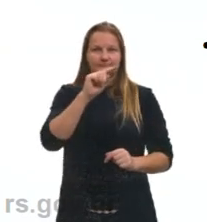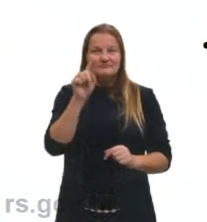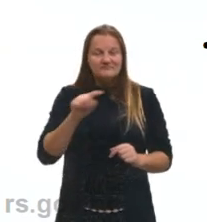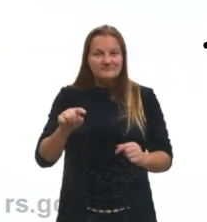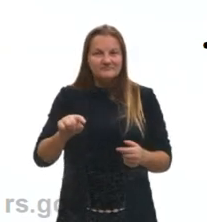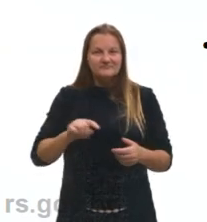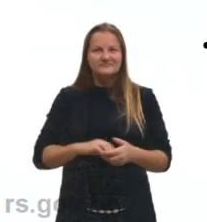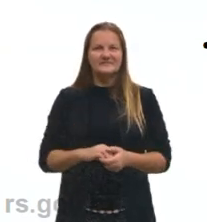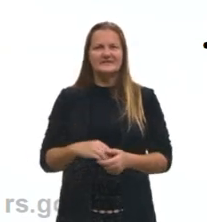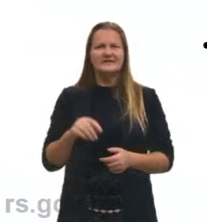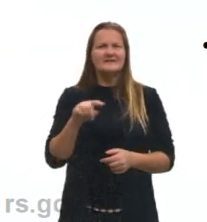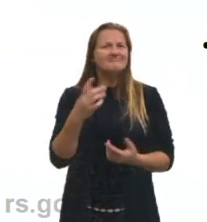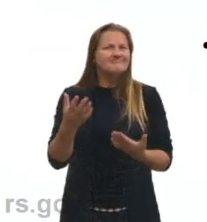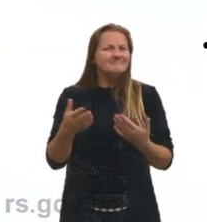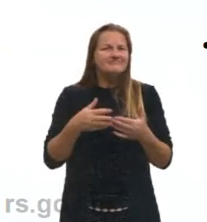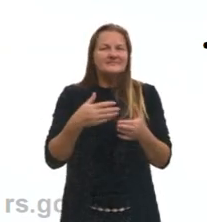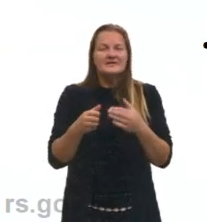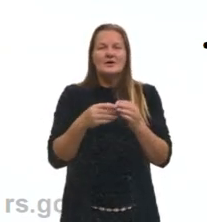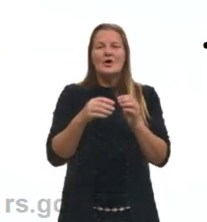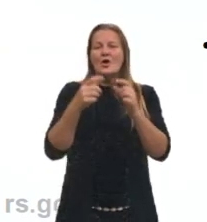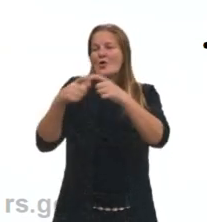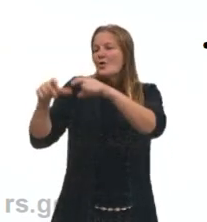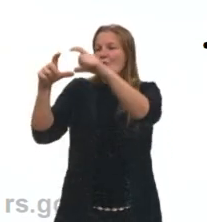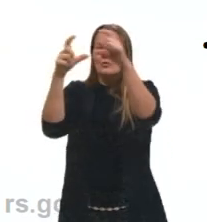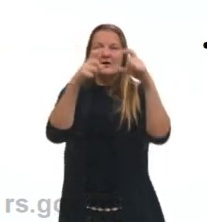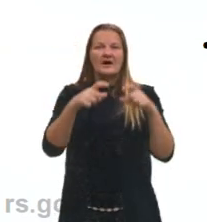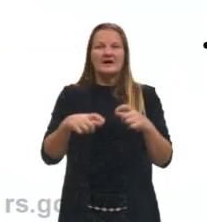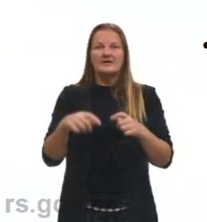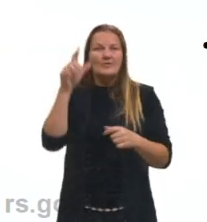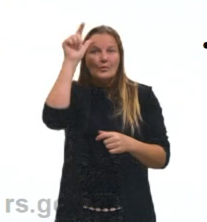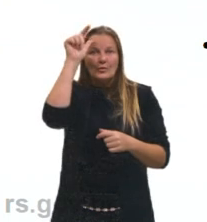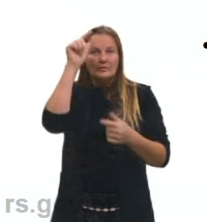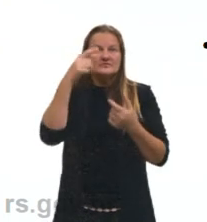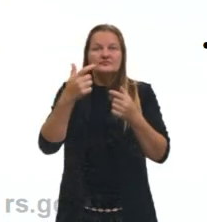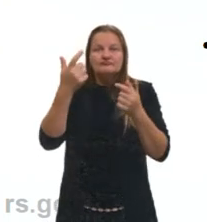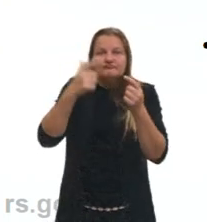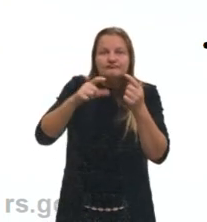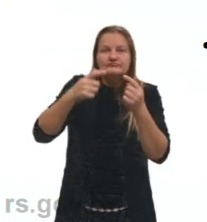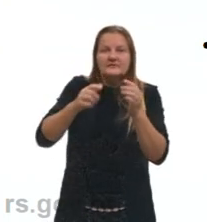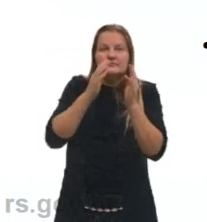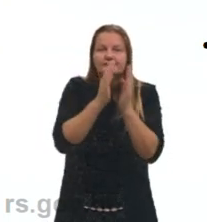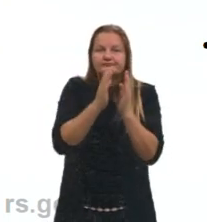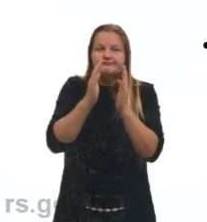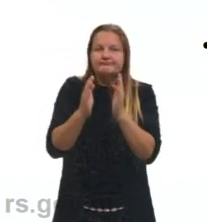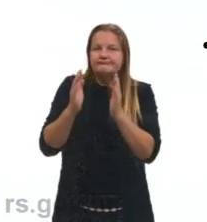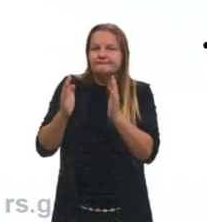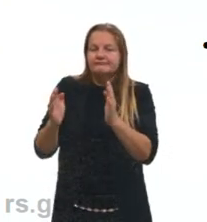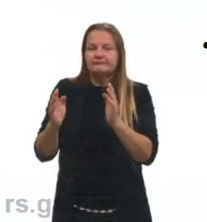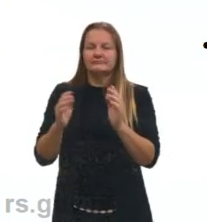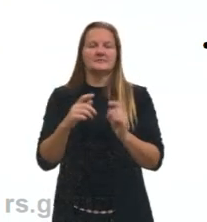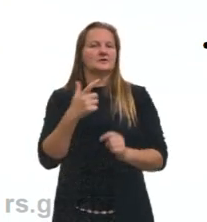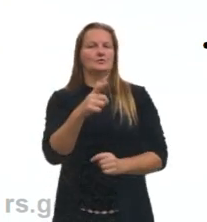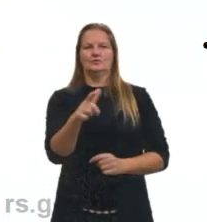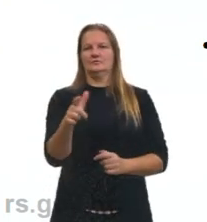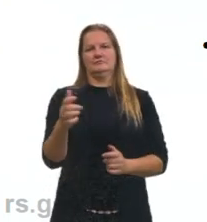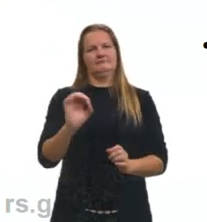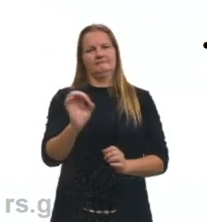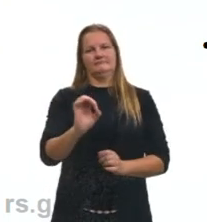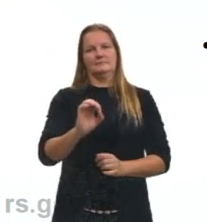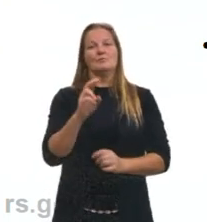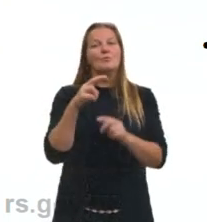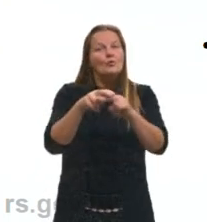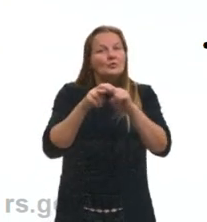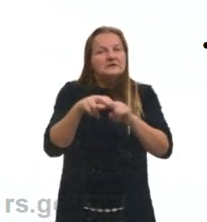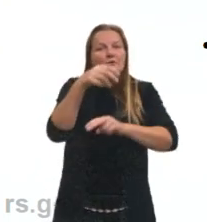independente a independente da onde ela tava a tabela periódica elas não vão se repetir não vai ter um intervalo né regular que elas vão se repetir